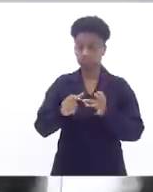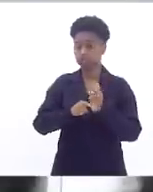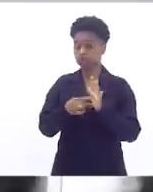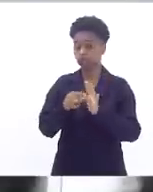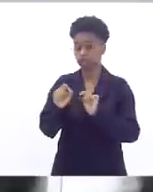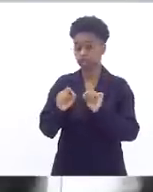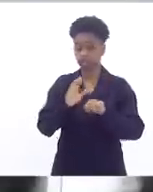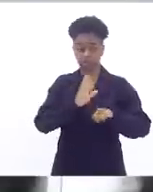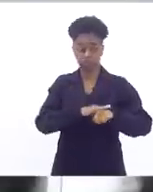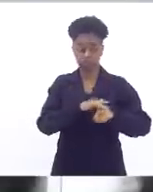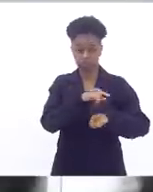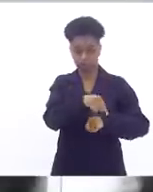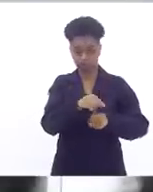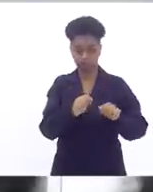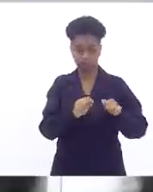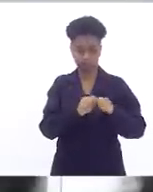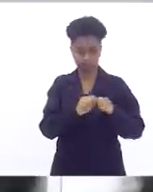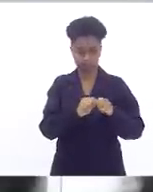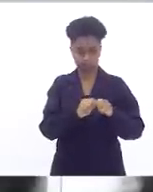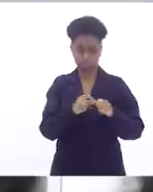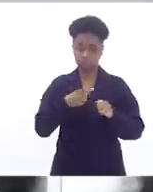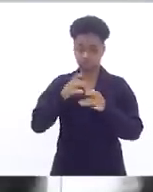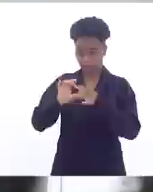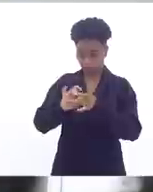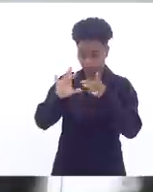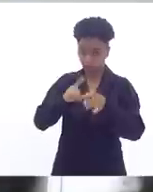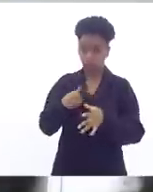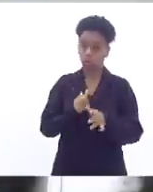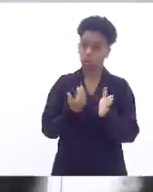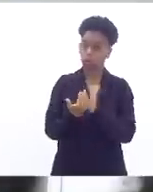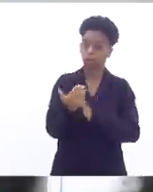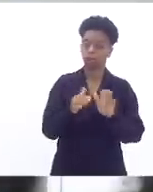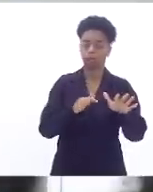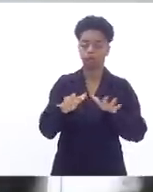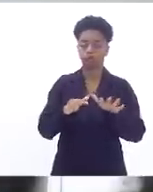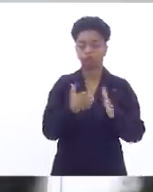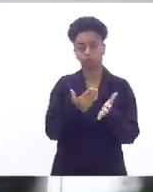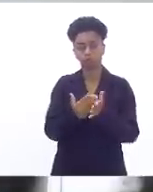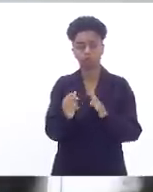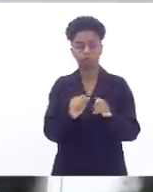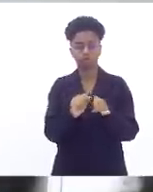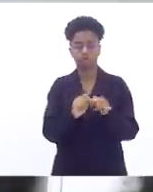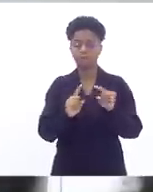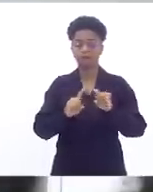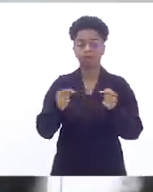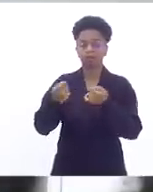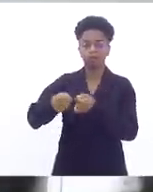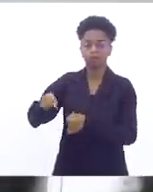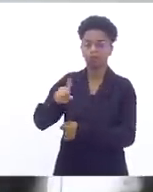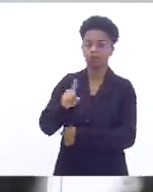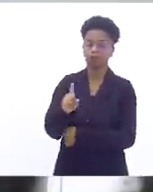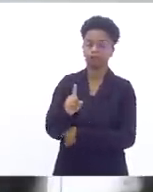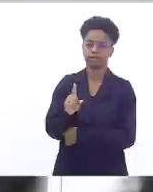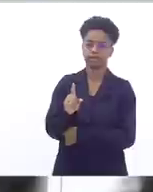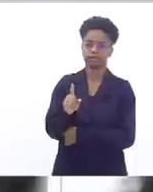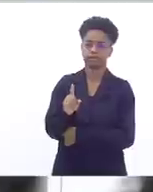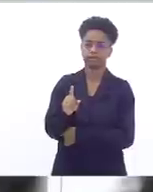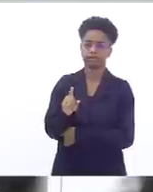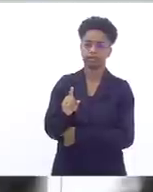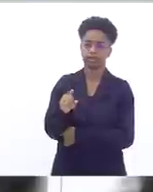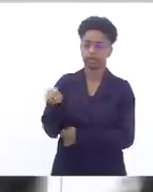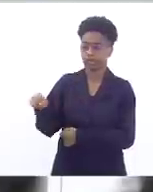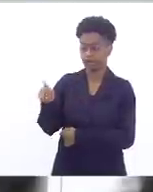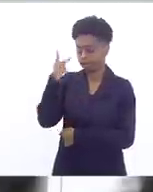dele ouve atualização a gente pega e começa a fazer os movimentos sem a necessidade do